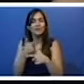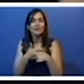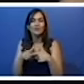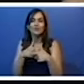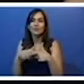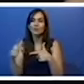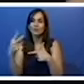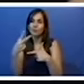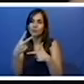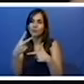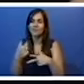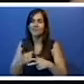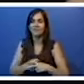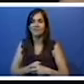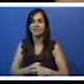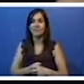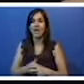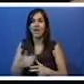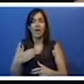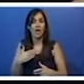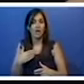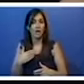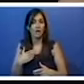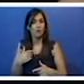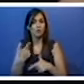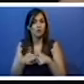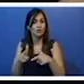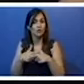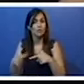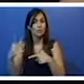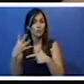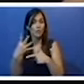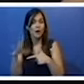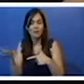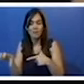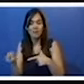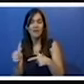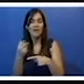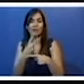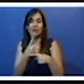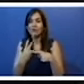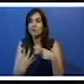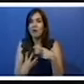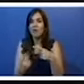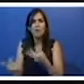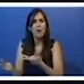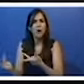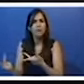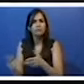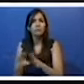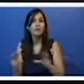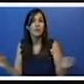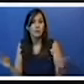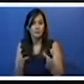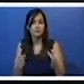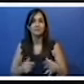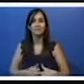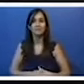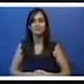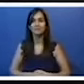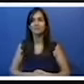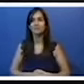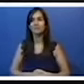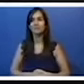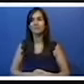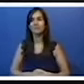parte eu dividir por quatro mas eu peguei duas partes em tamanho fica tudo igual